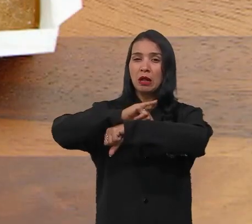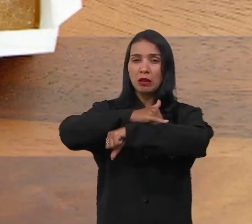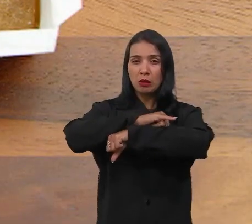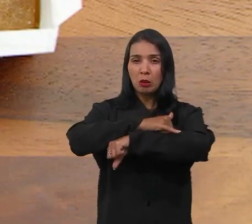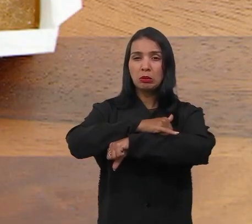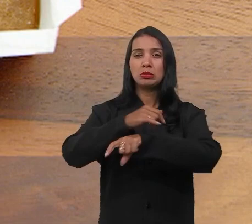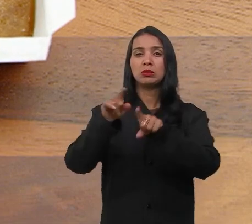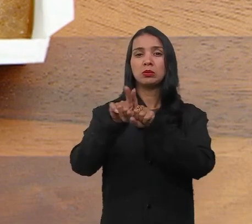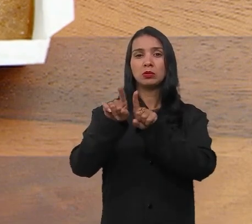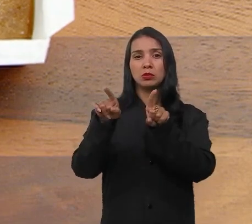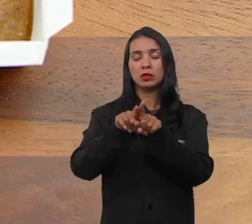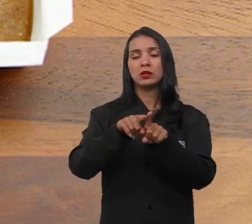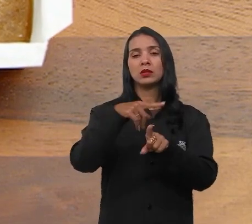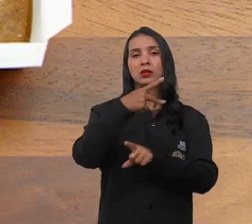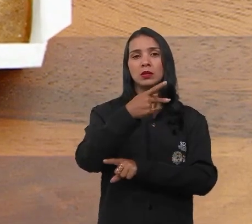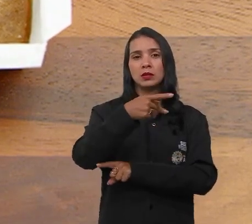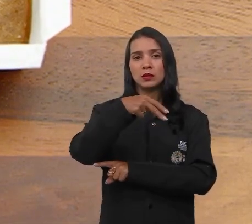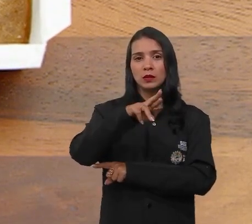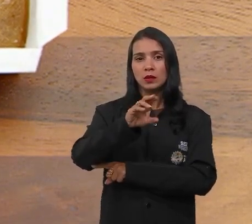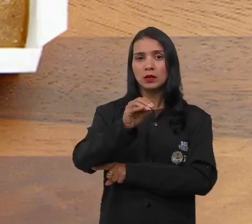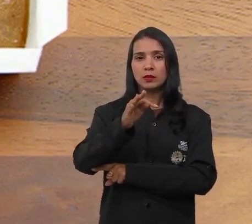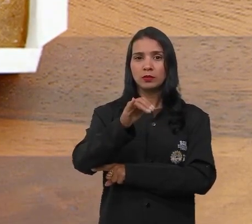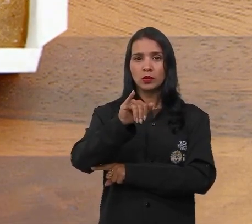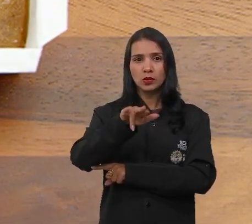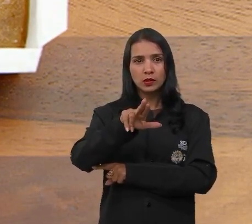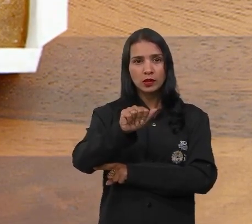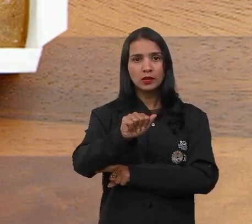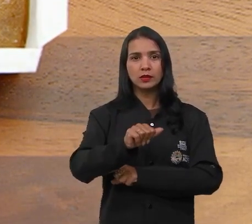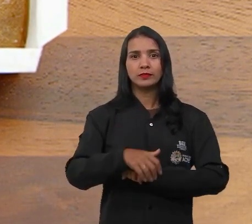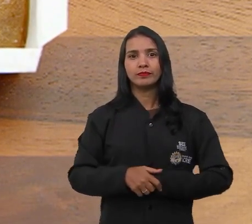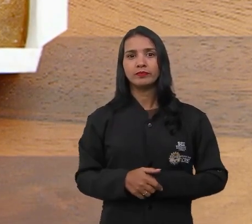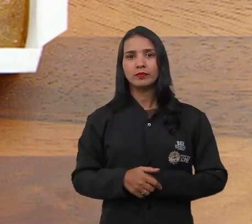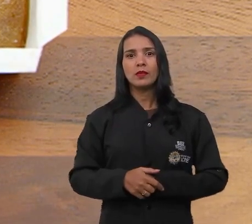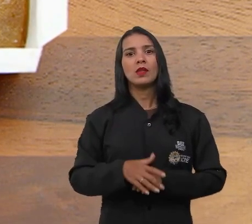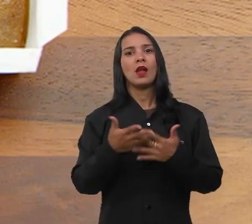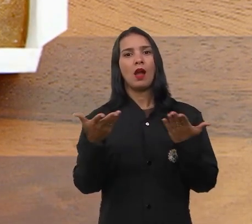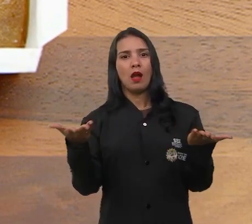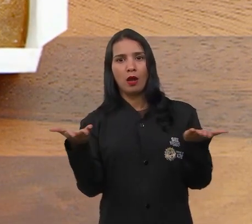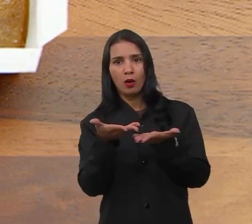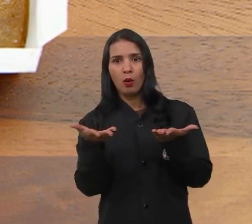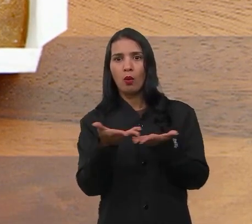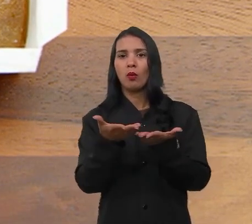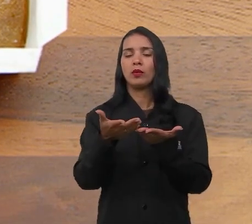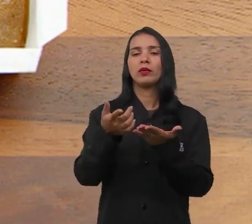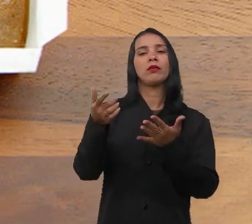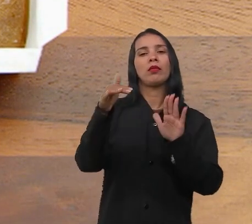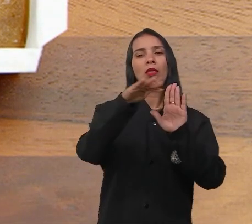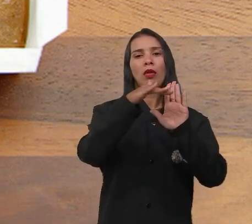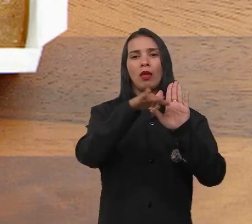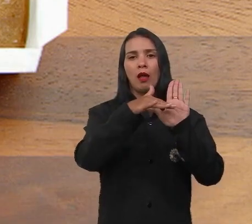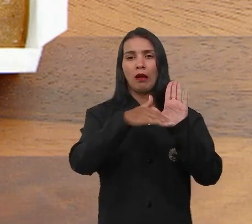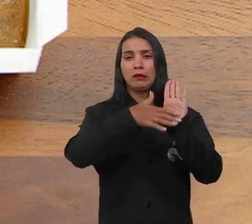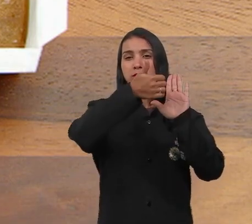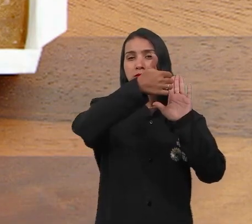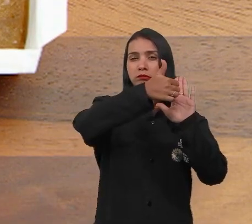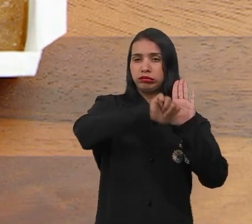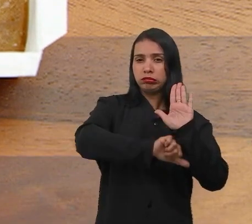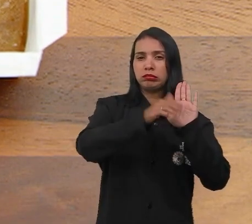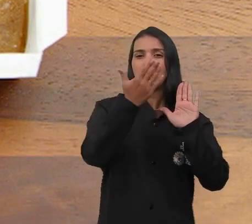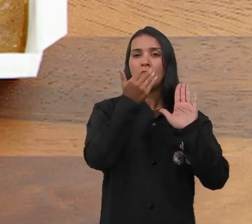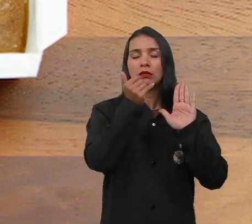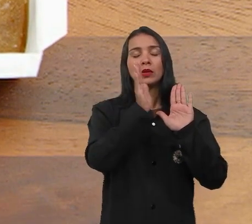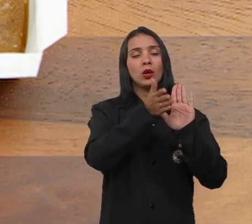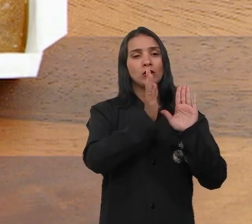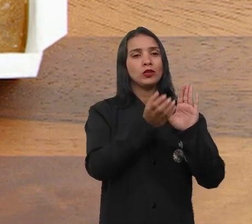das proteínas. E por último, gente, aqui dos nossos alimentos, dos piores alimentos já criados, a gente também tem